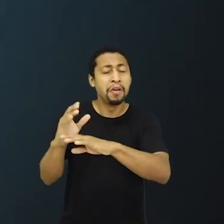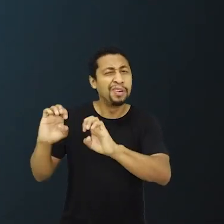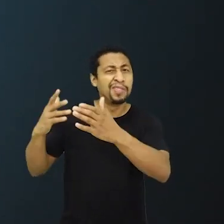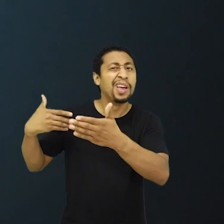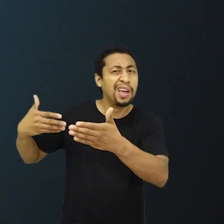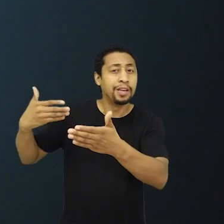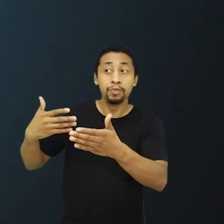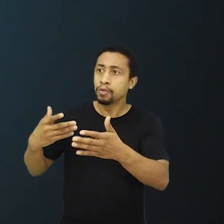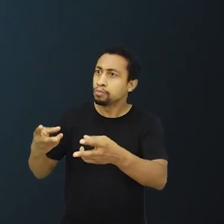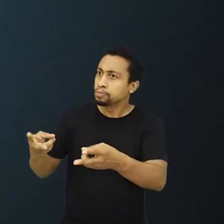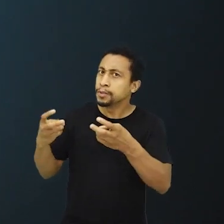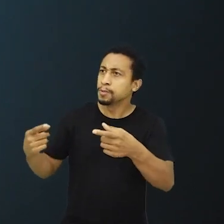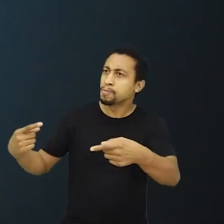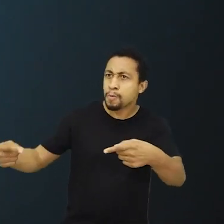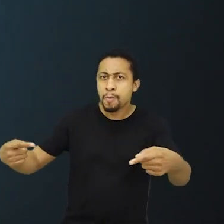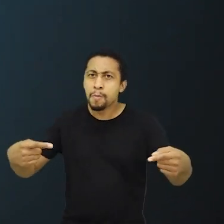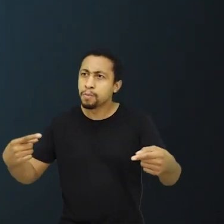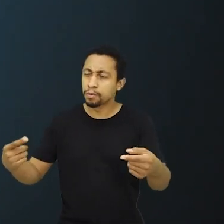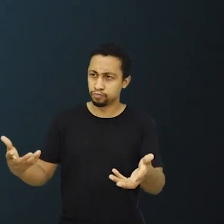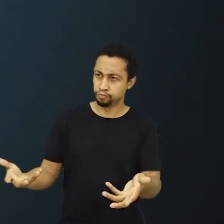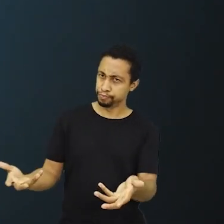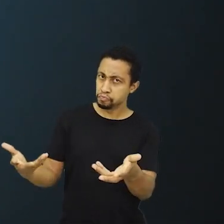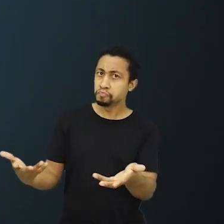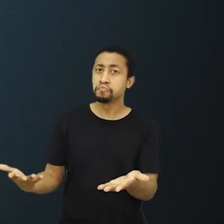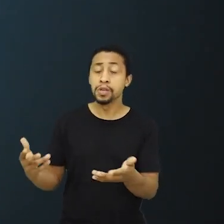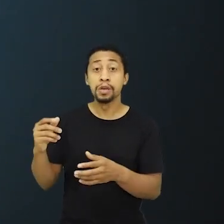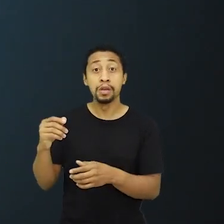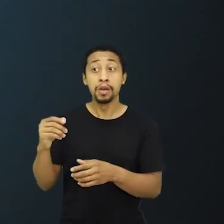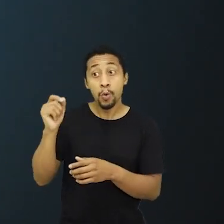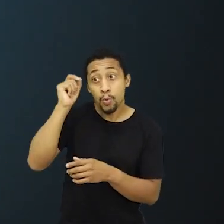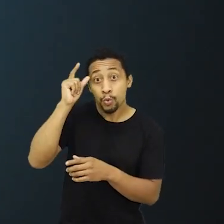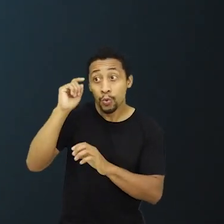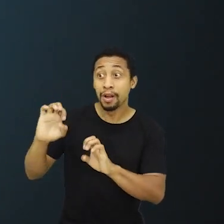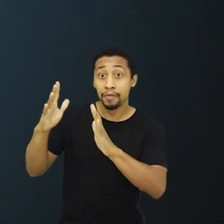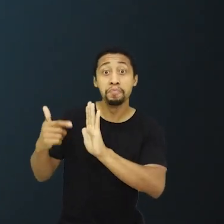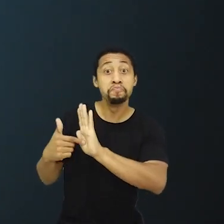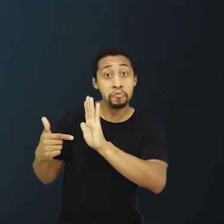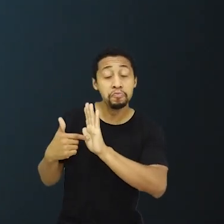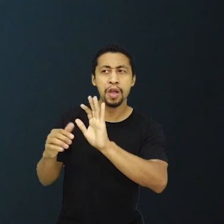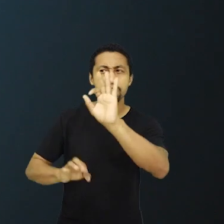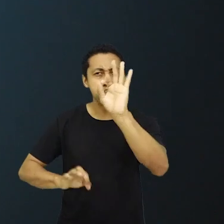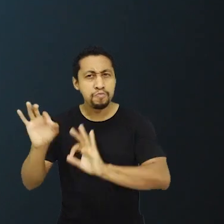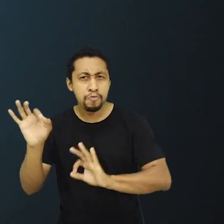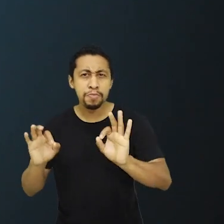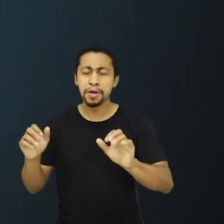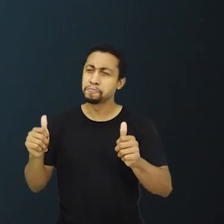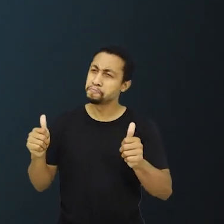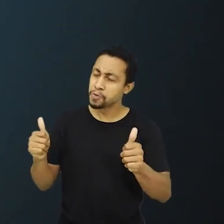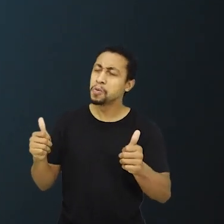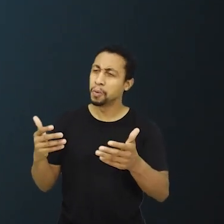potentes, discussões, e principalmente os eventos culturais eram muito bem produzidos, com conteúdos